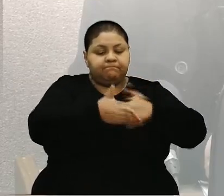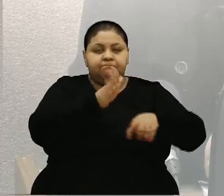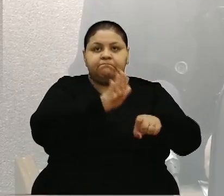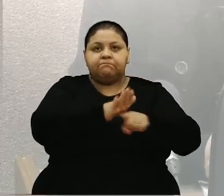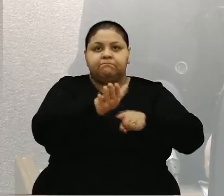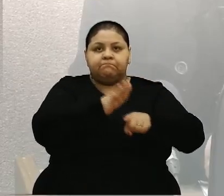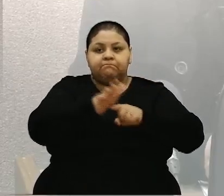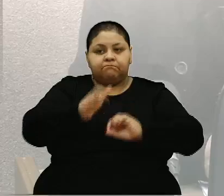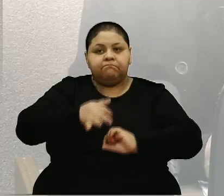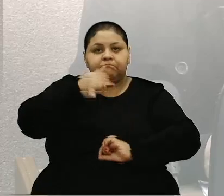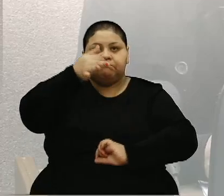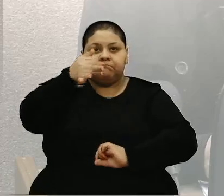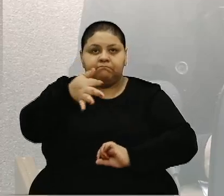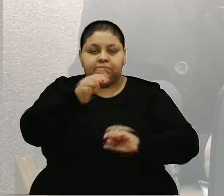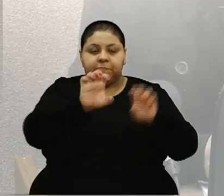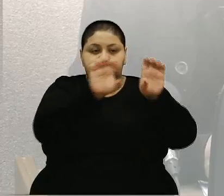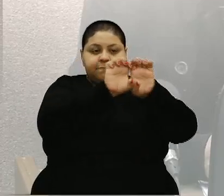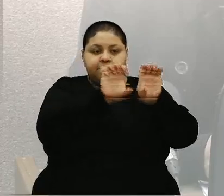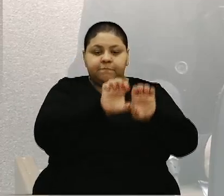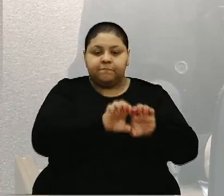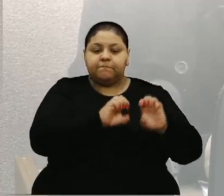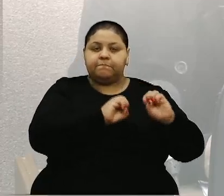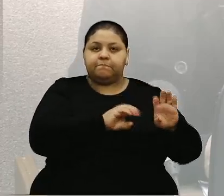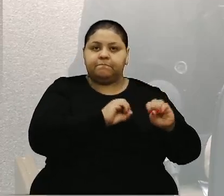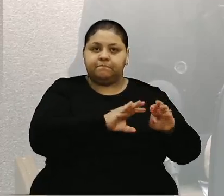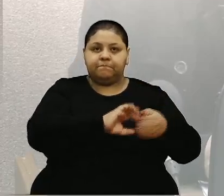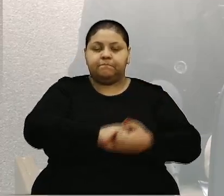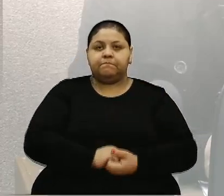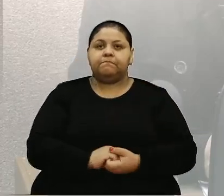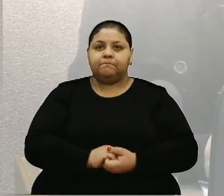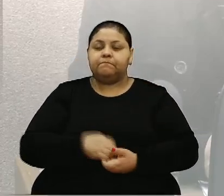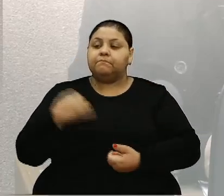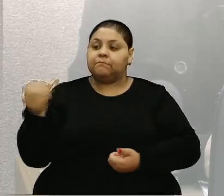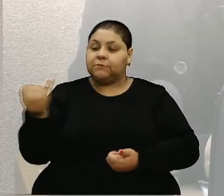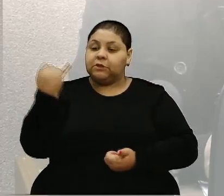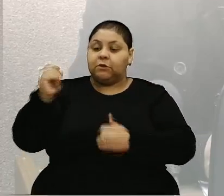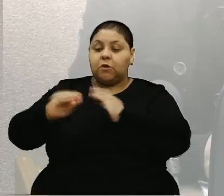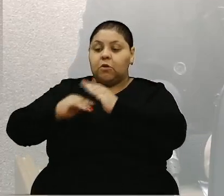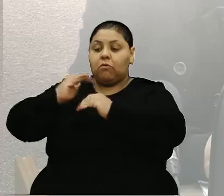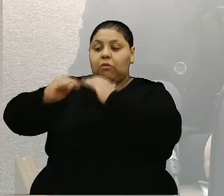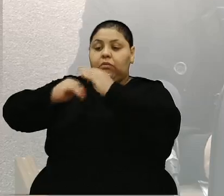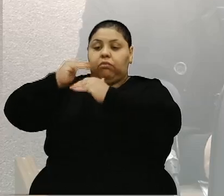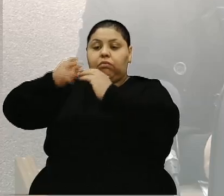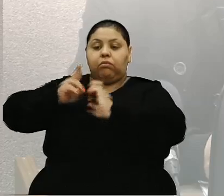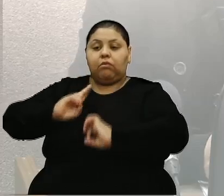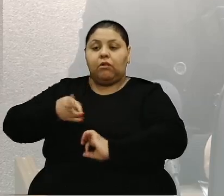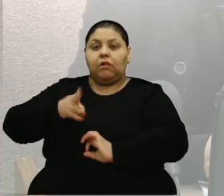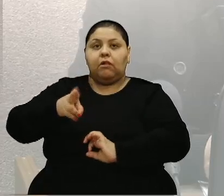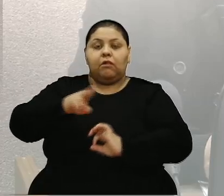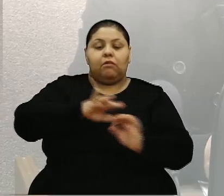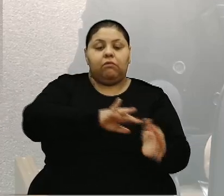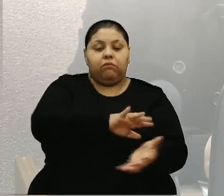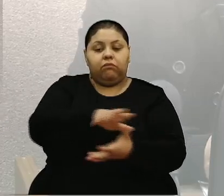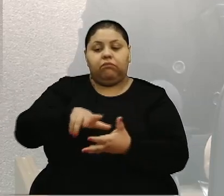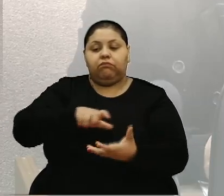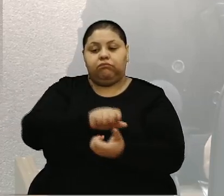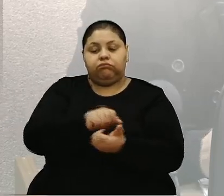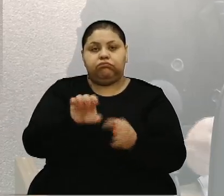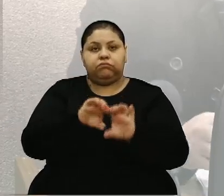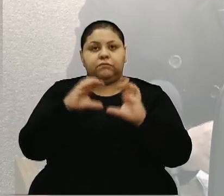e futuras de infraestrutura educacional, essencial para o desenvolvimento contínuo e sustentável da